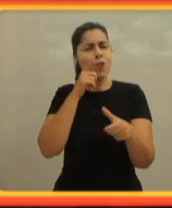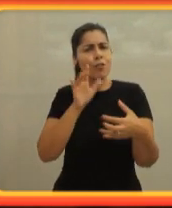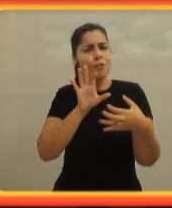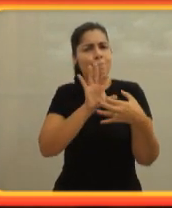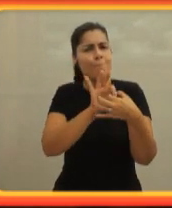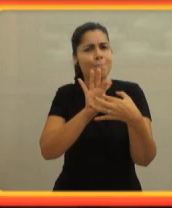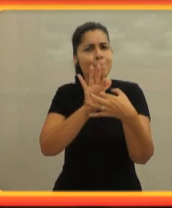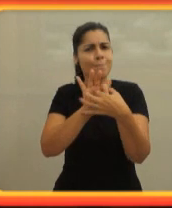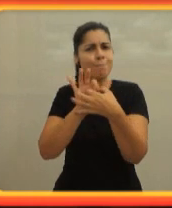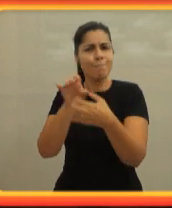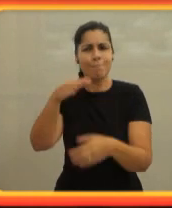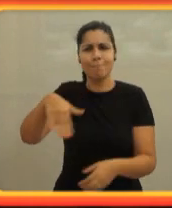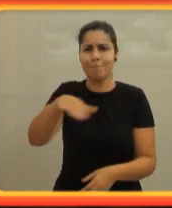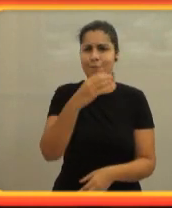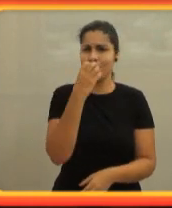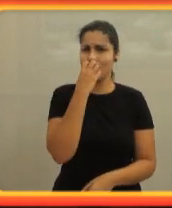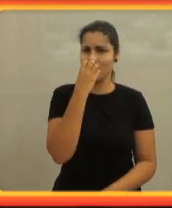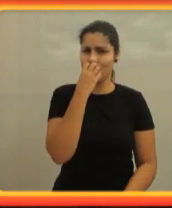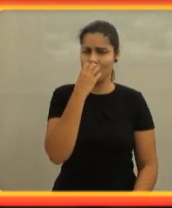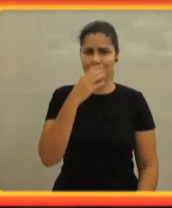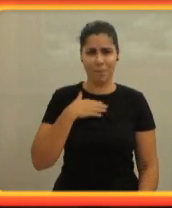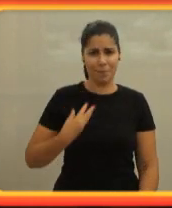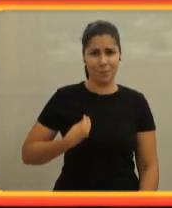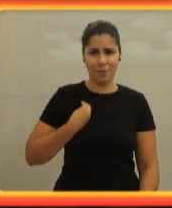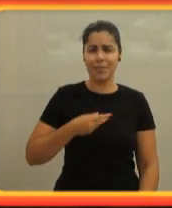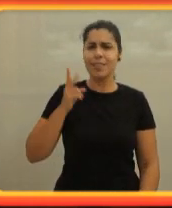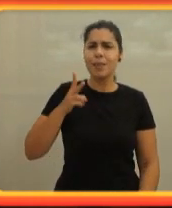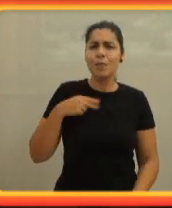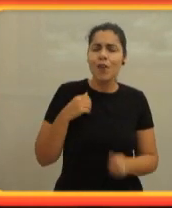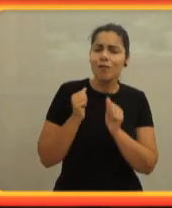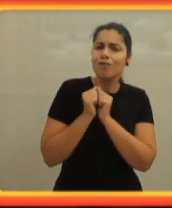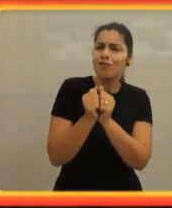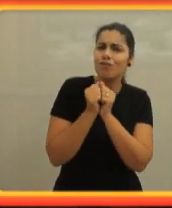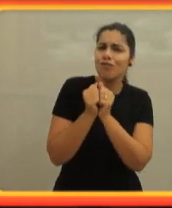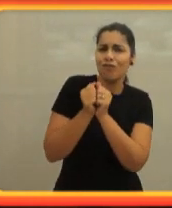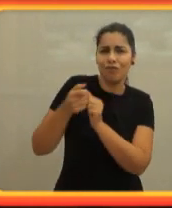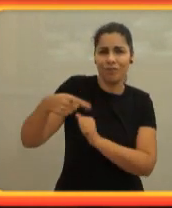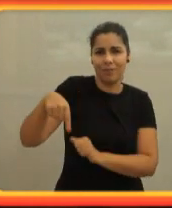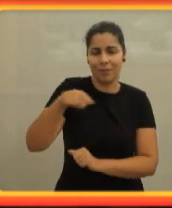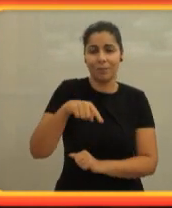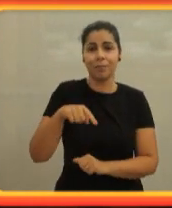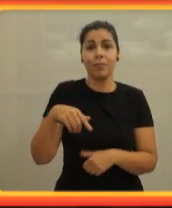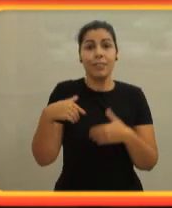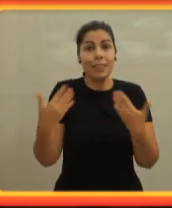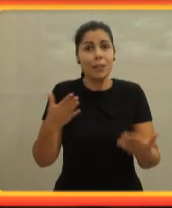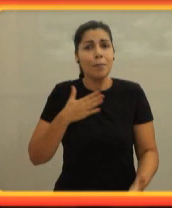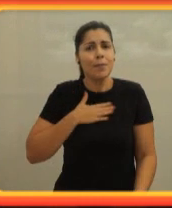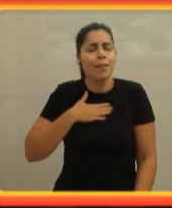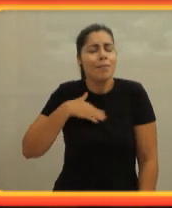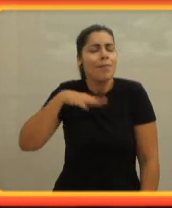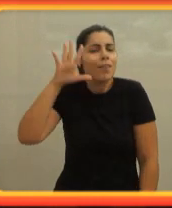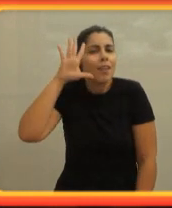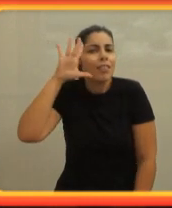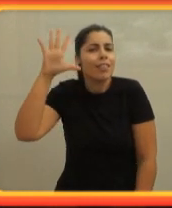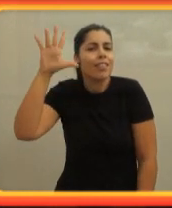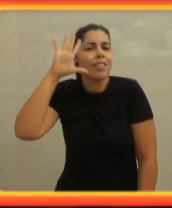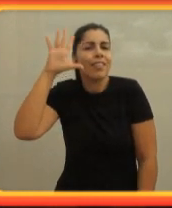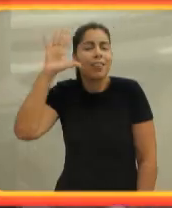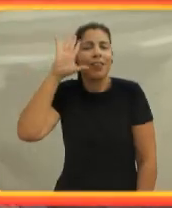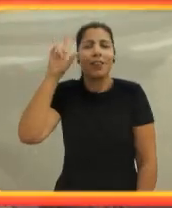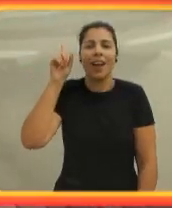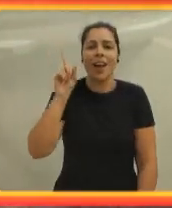cão-guia. Logicamente, primeiro foi a família e luego a ideia